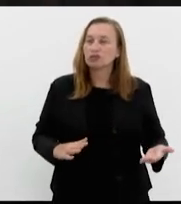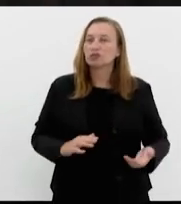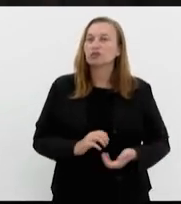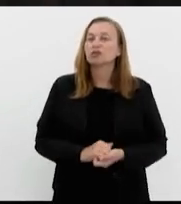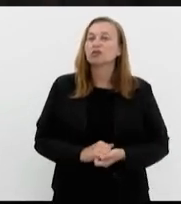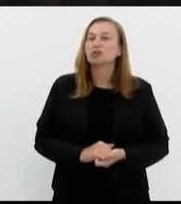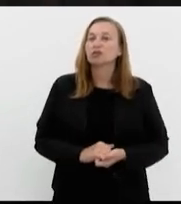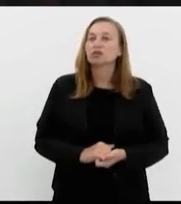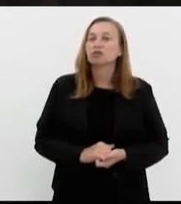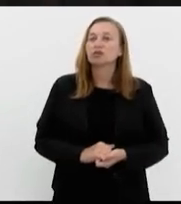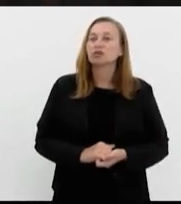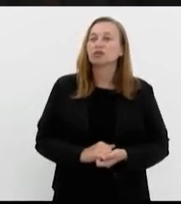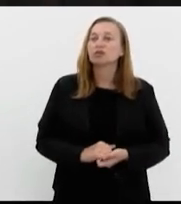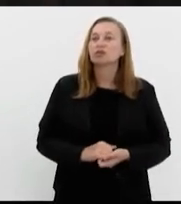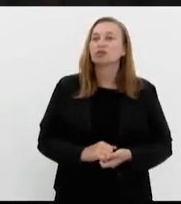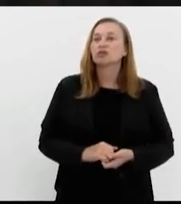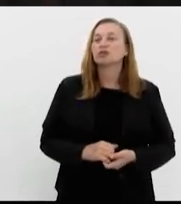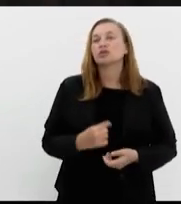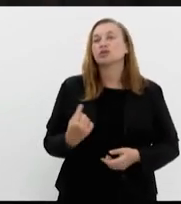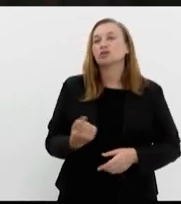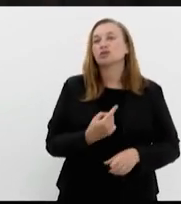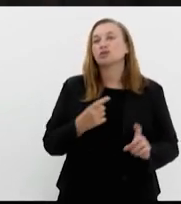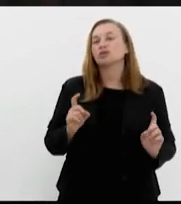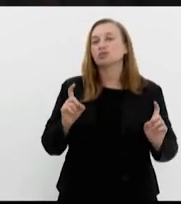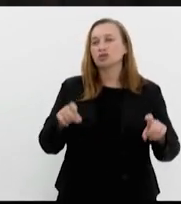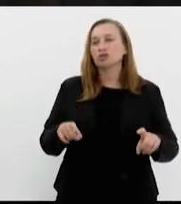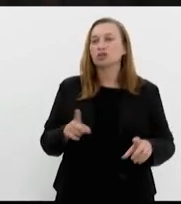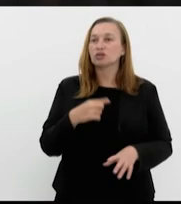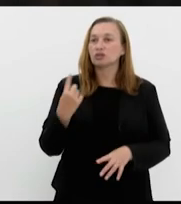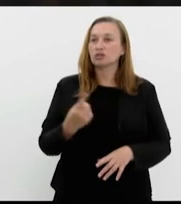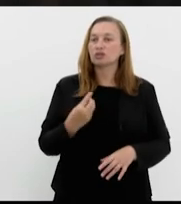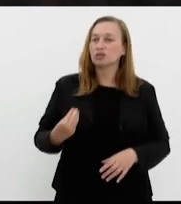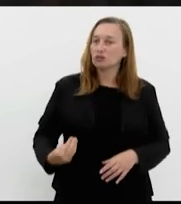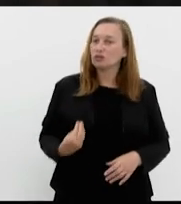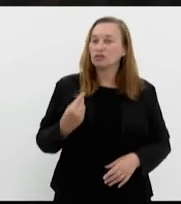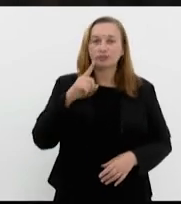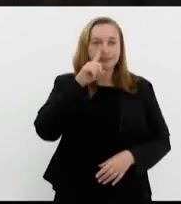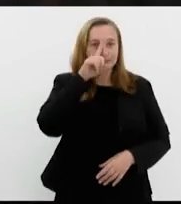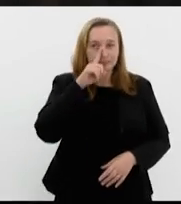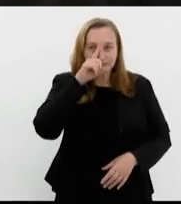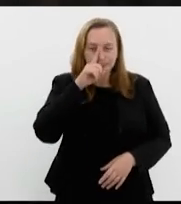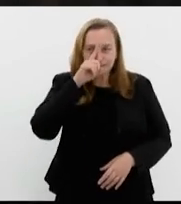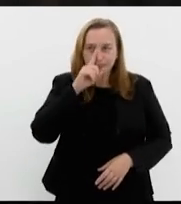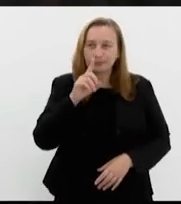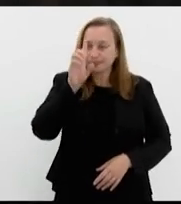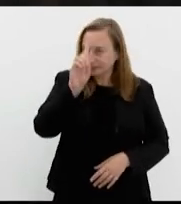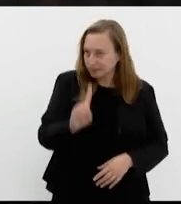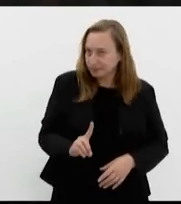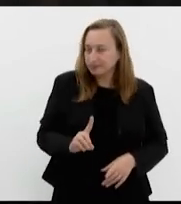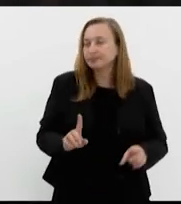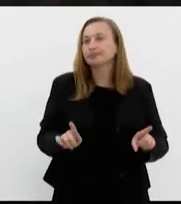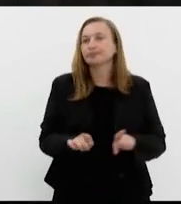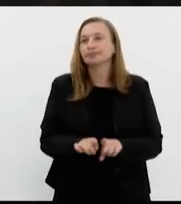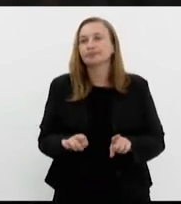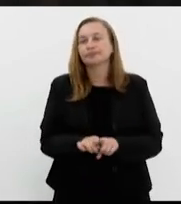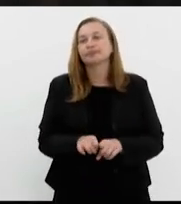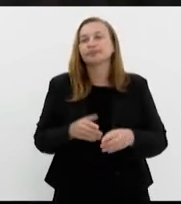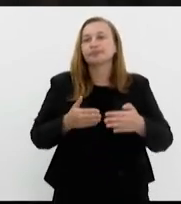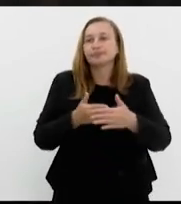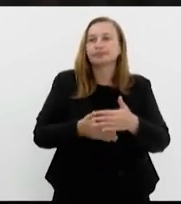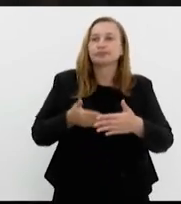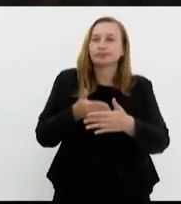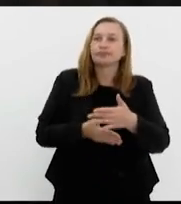contas do nosso mandato. Nossas vidas seguem em risco e nossos direitos seguem